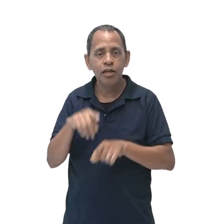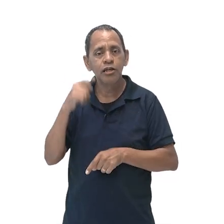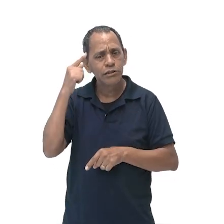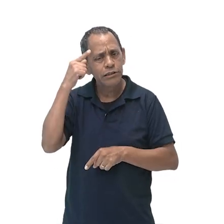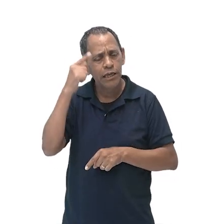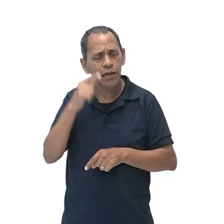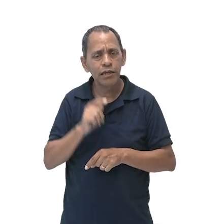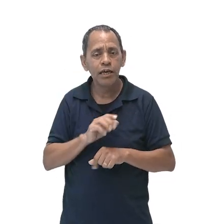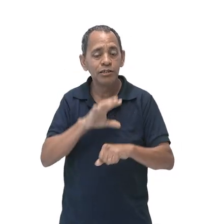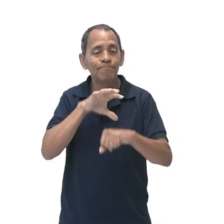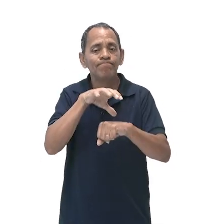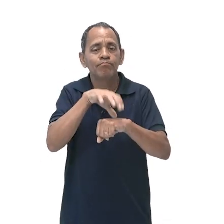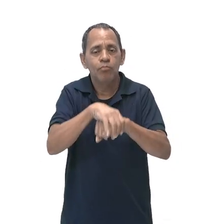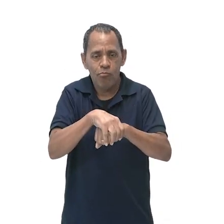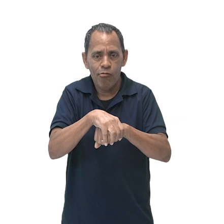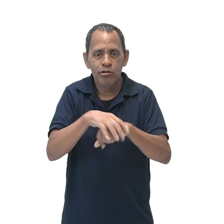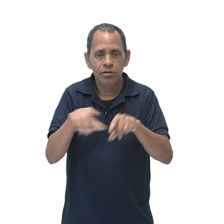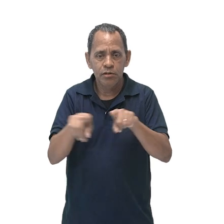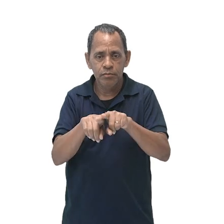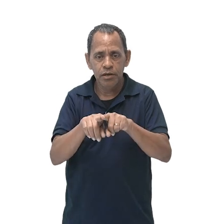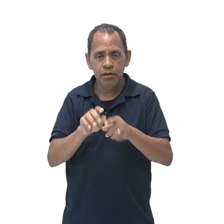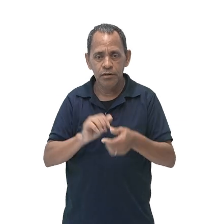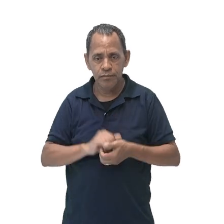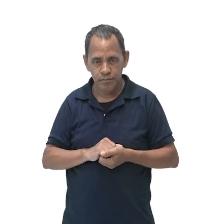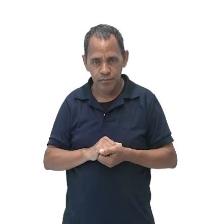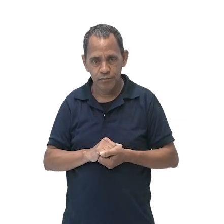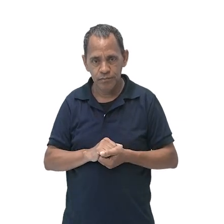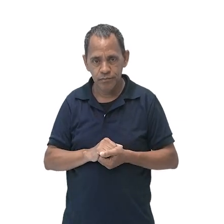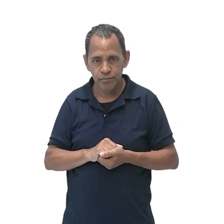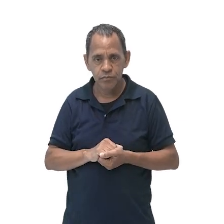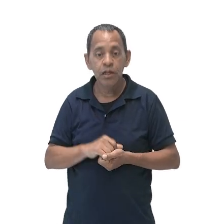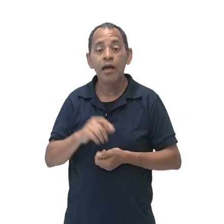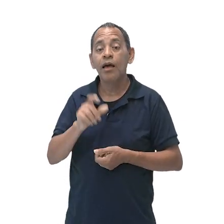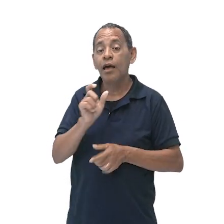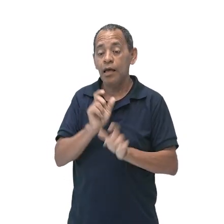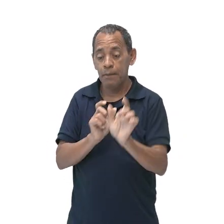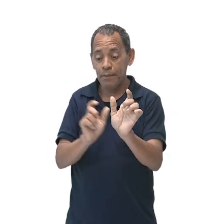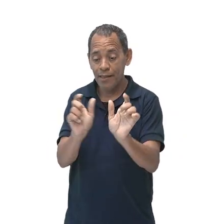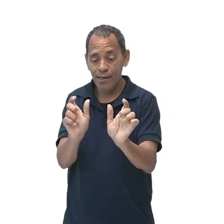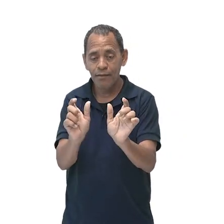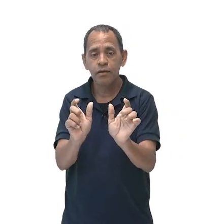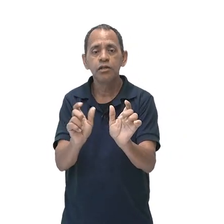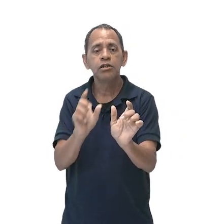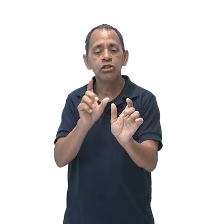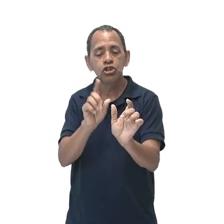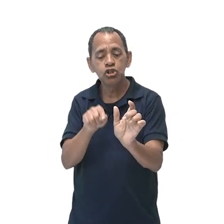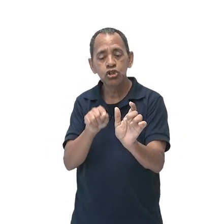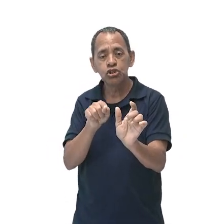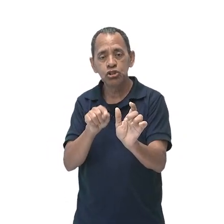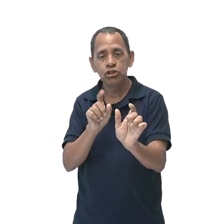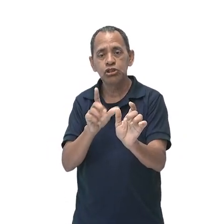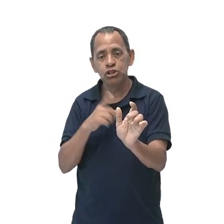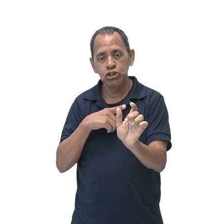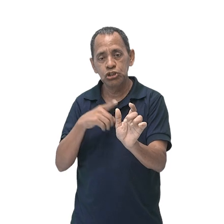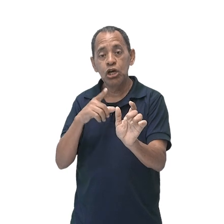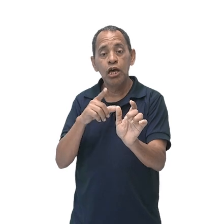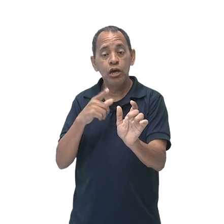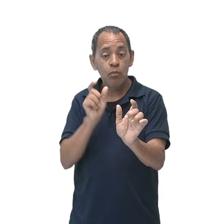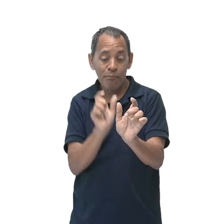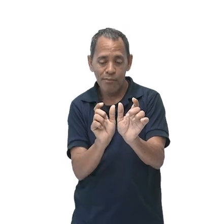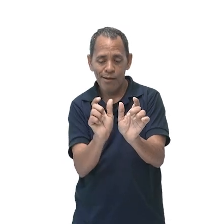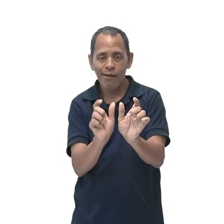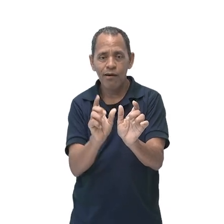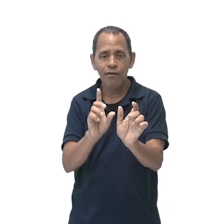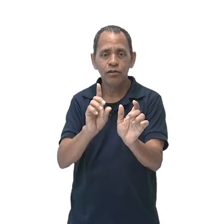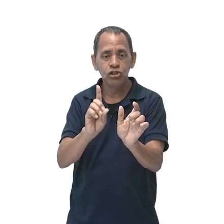nossa preposição, o de é a nossa preposição. Será que eu tenho uma ideia de posse aqui também neste enunciado?